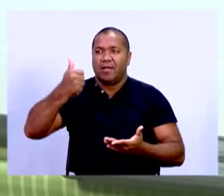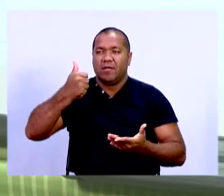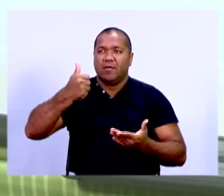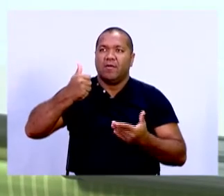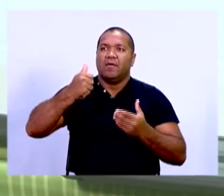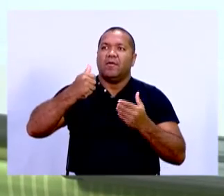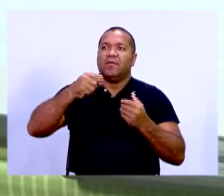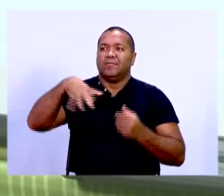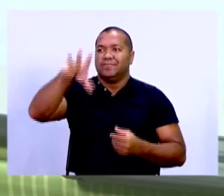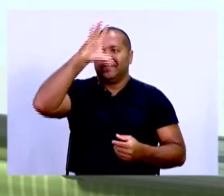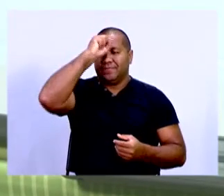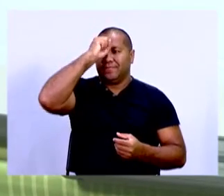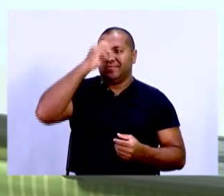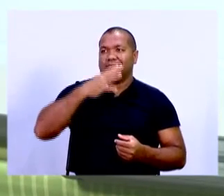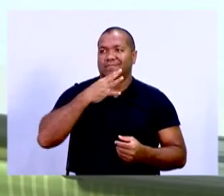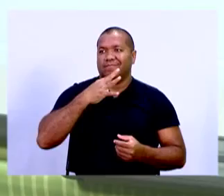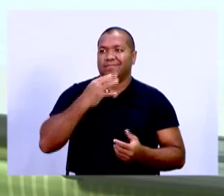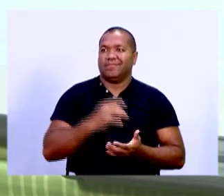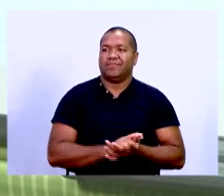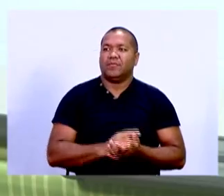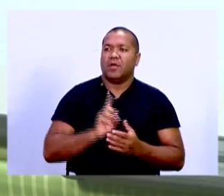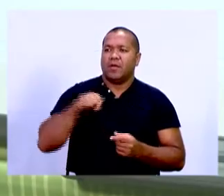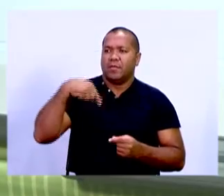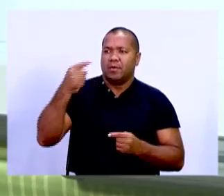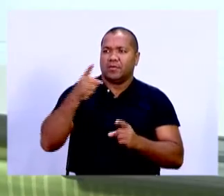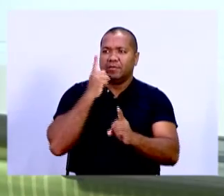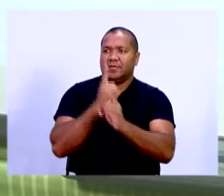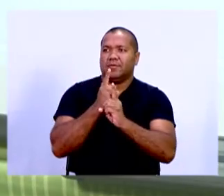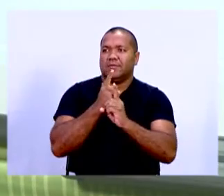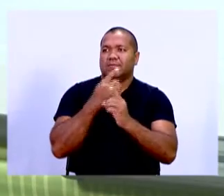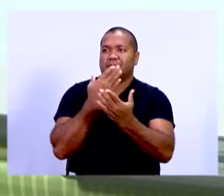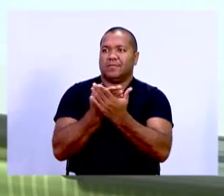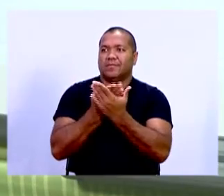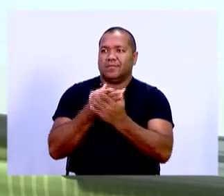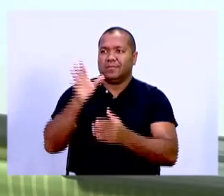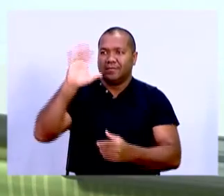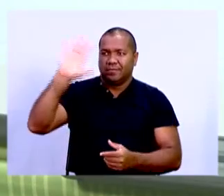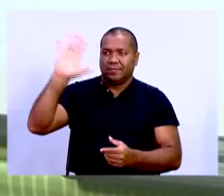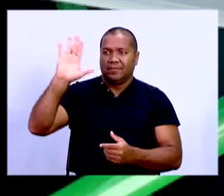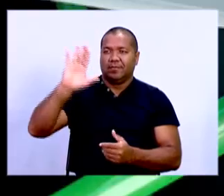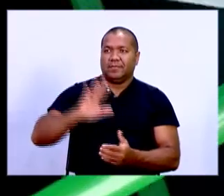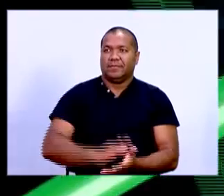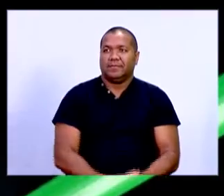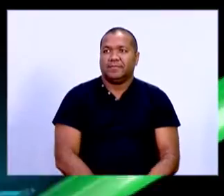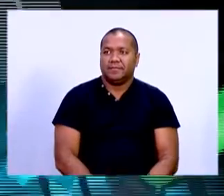ser o aprendizado do conhecimento. Então, até a próxima aula. Tchauzinho.